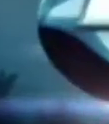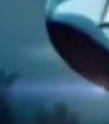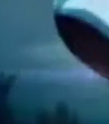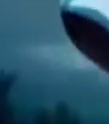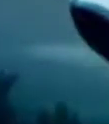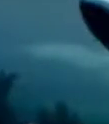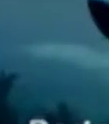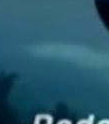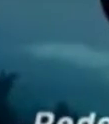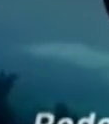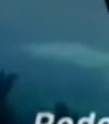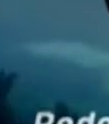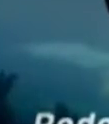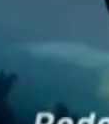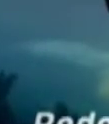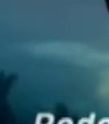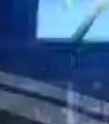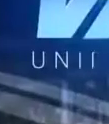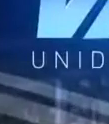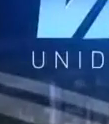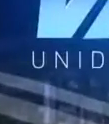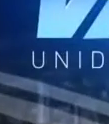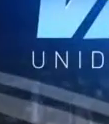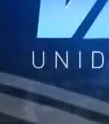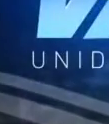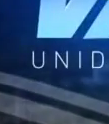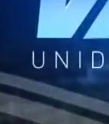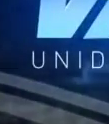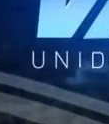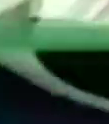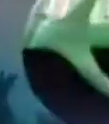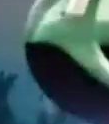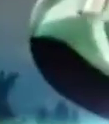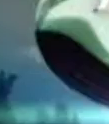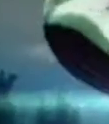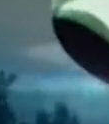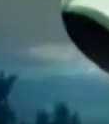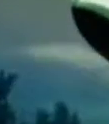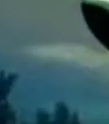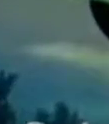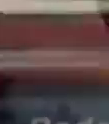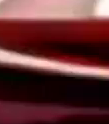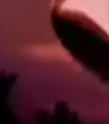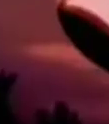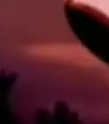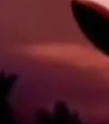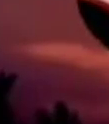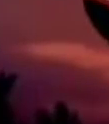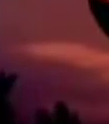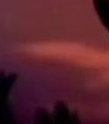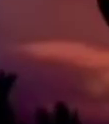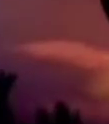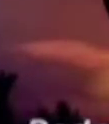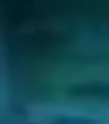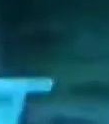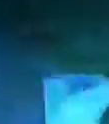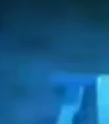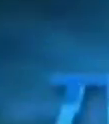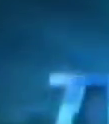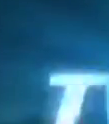Atenção emissoras que fazem parte da RCT, Rede Comunidade de Televisão, para a formação de rede.